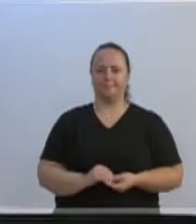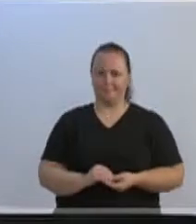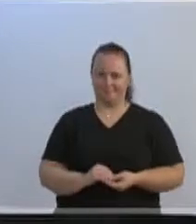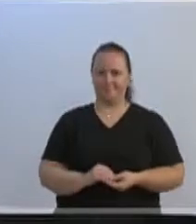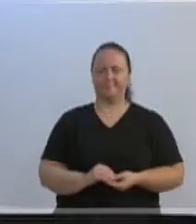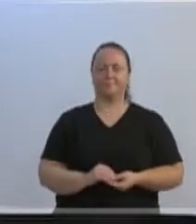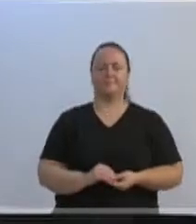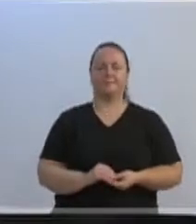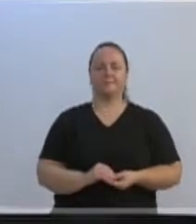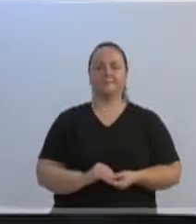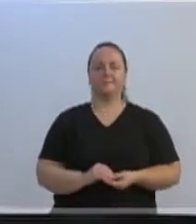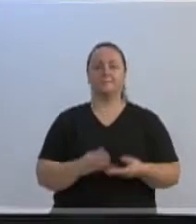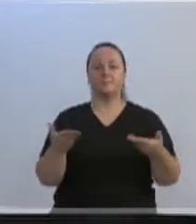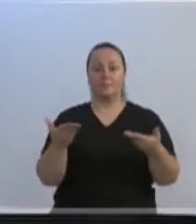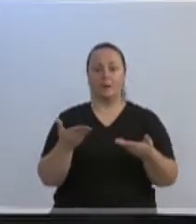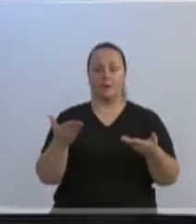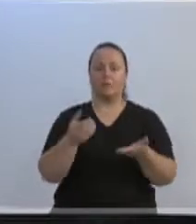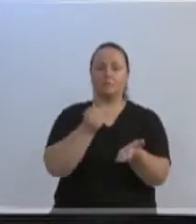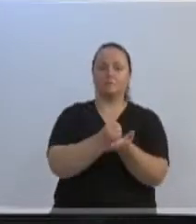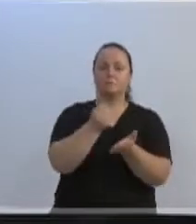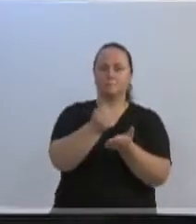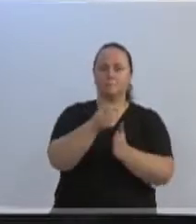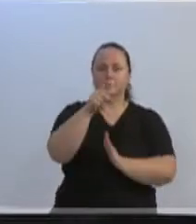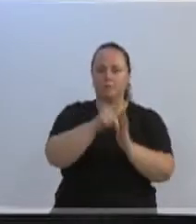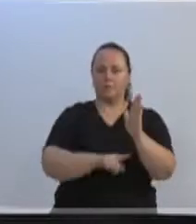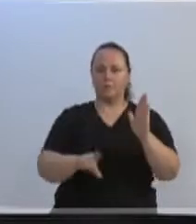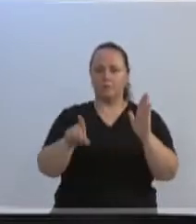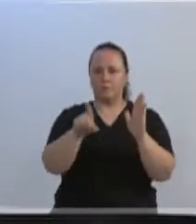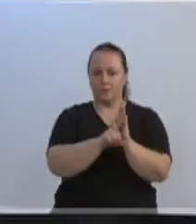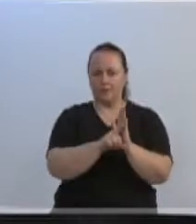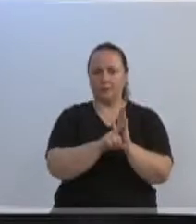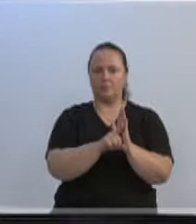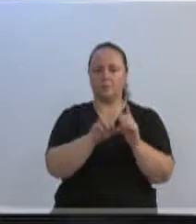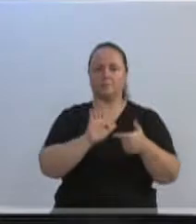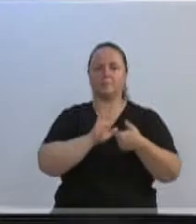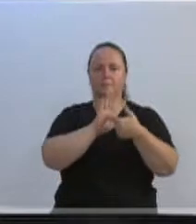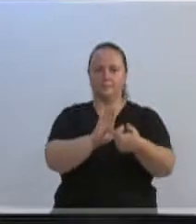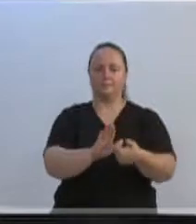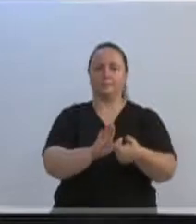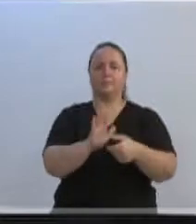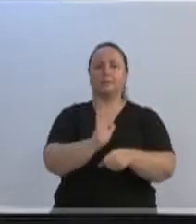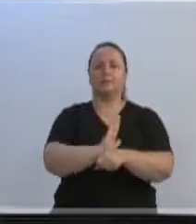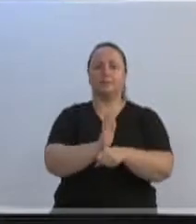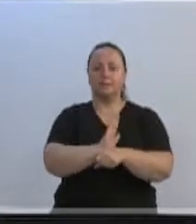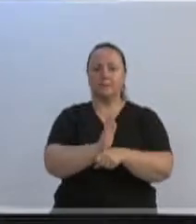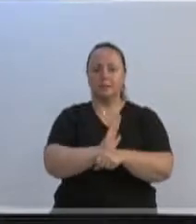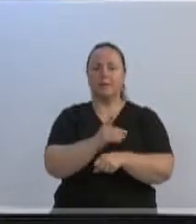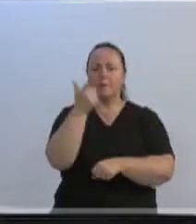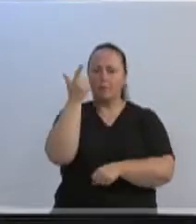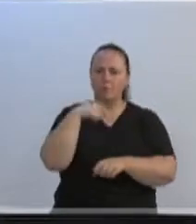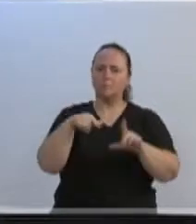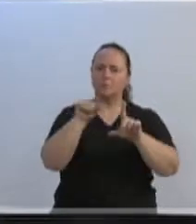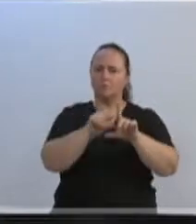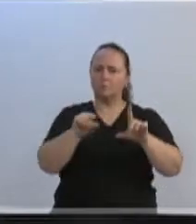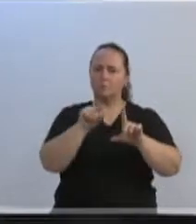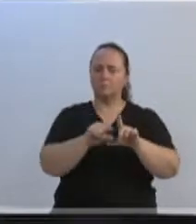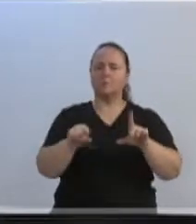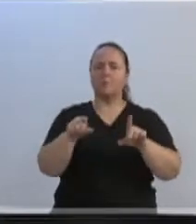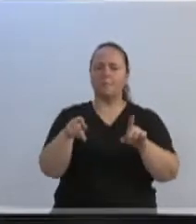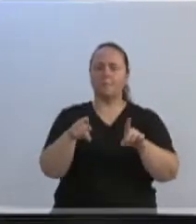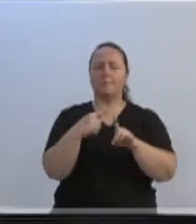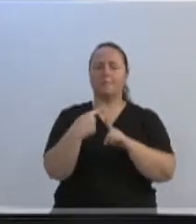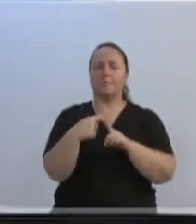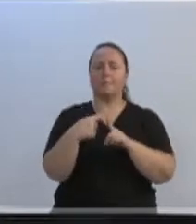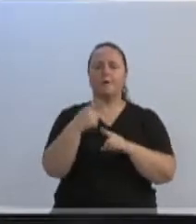ordem presidente gostaria de protocolar quinta projeto de lei que dispõe sobre a exibição de obras cinematográficas adaptadas para deficientes auditivos